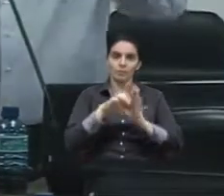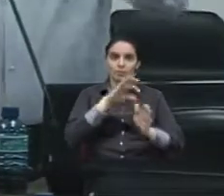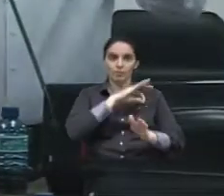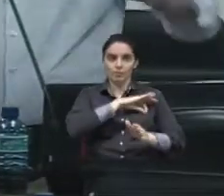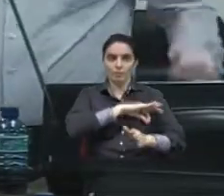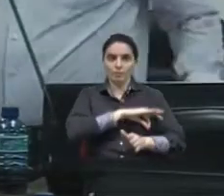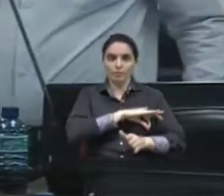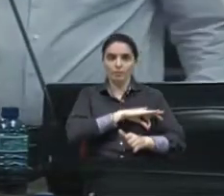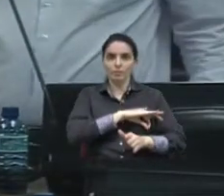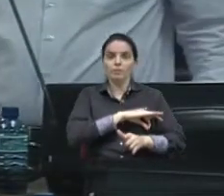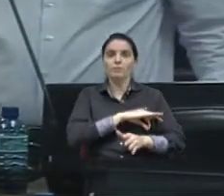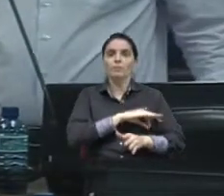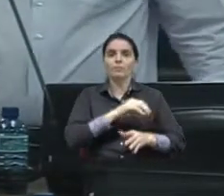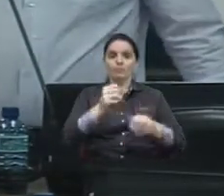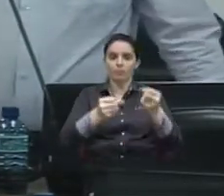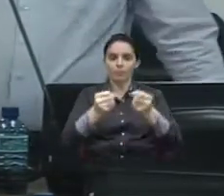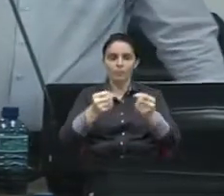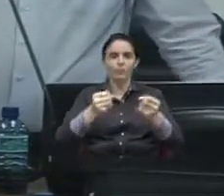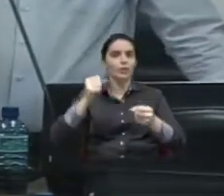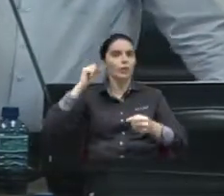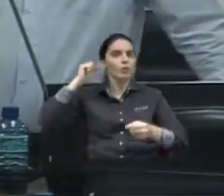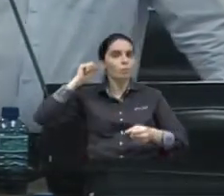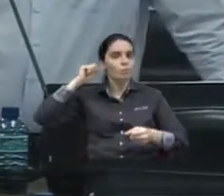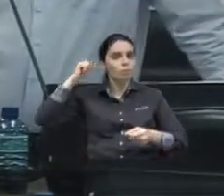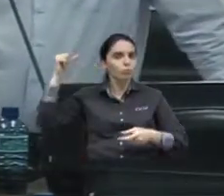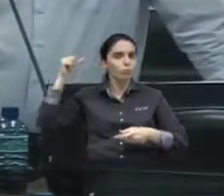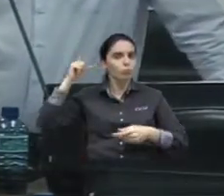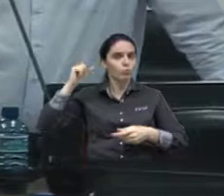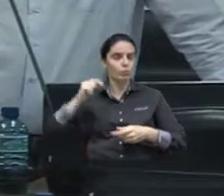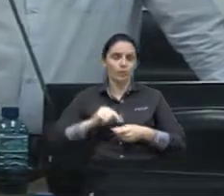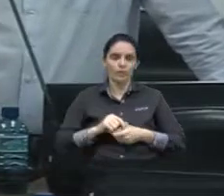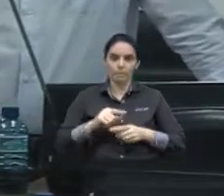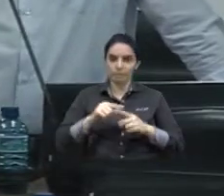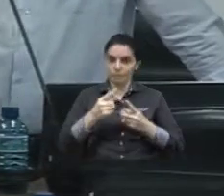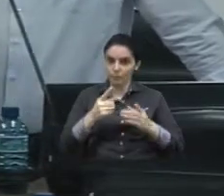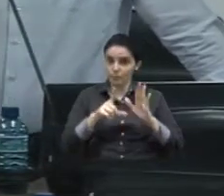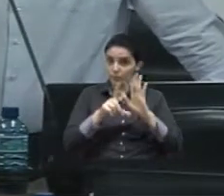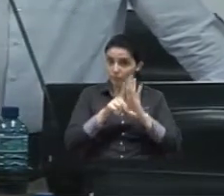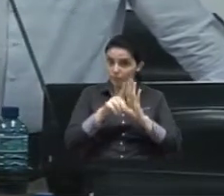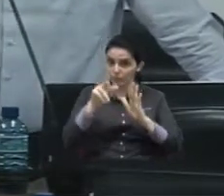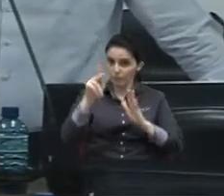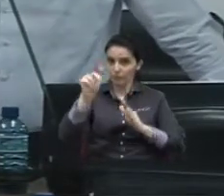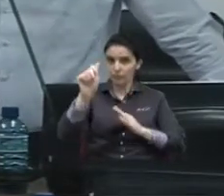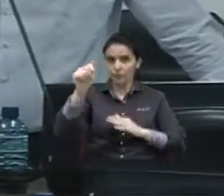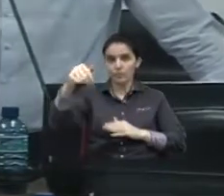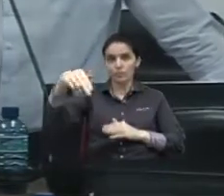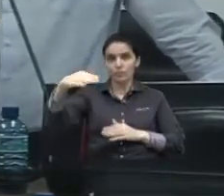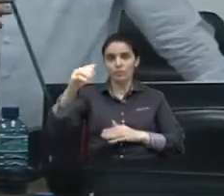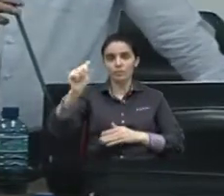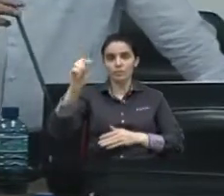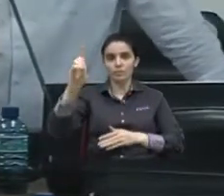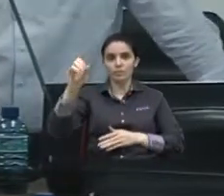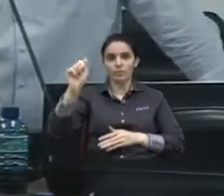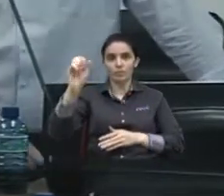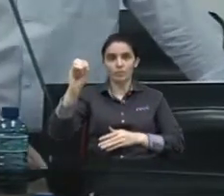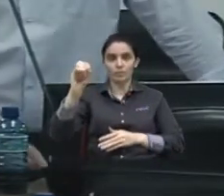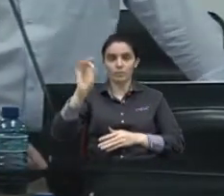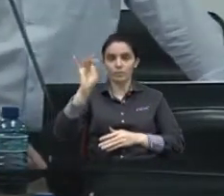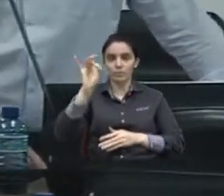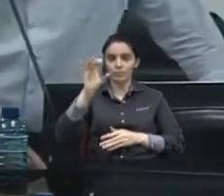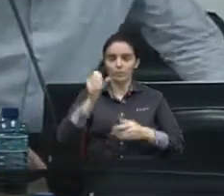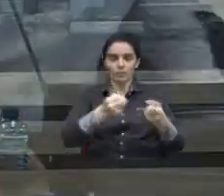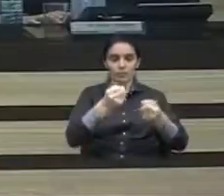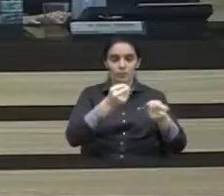tiver som, mas a lei do pancadão especificamente é só para veículo parado. Obrigado,